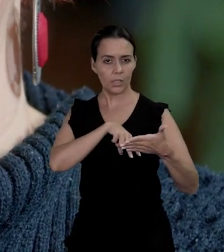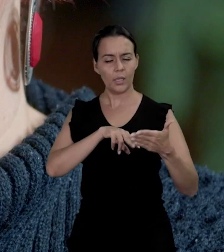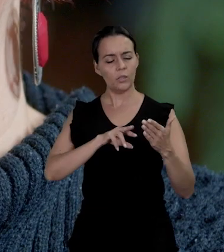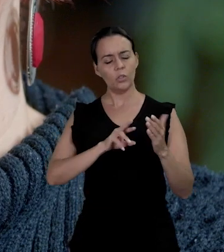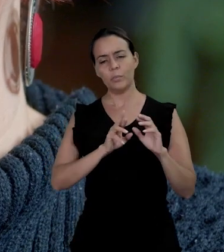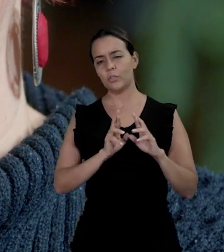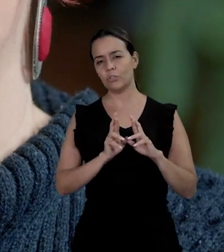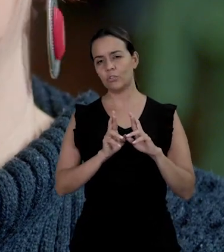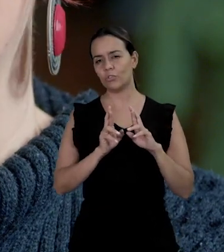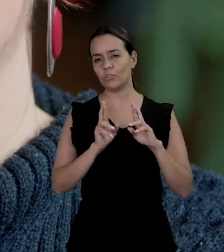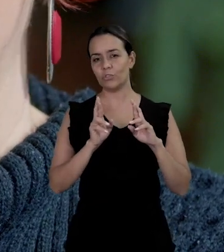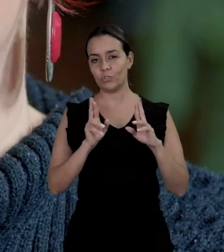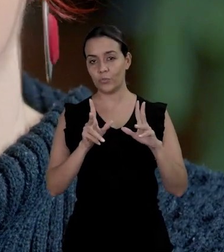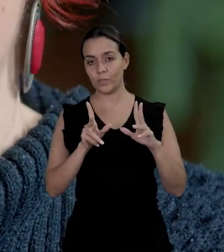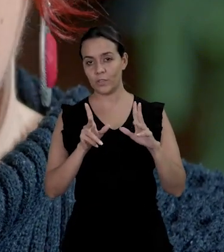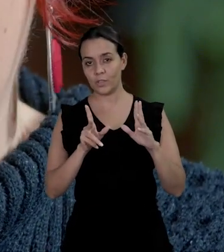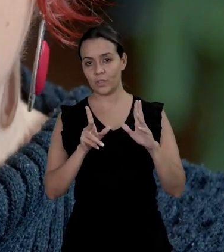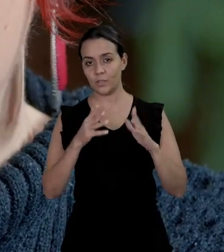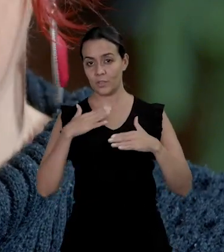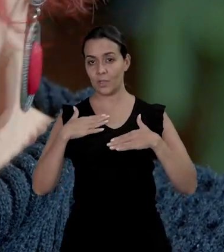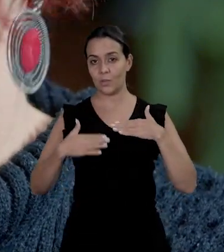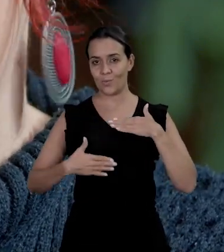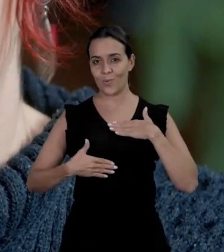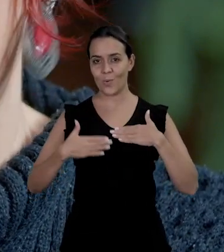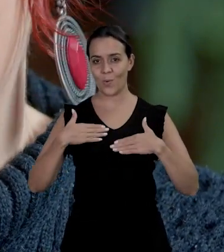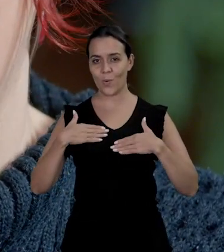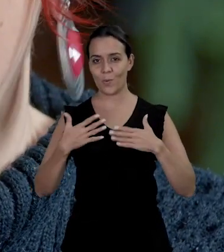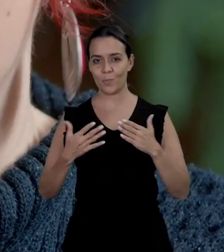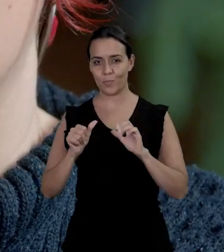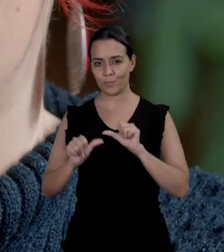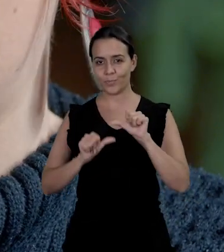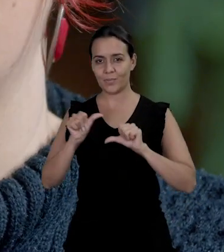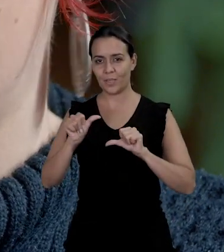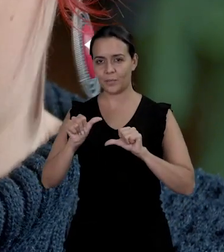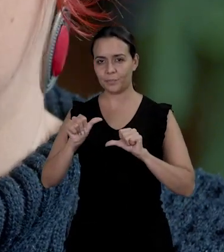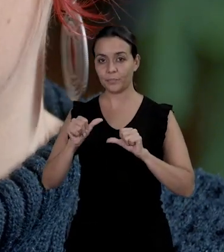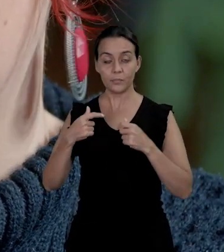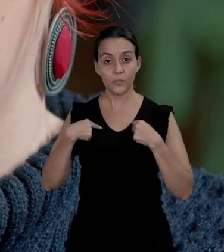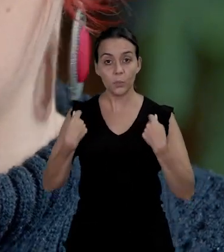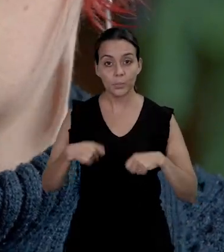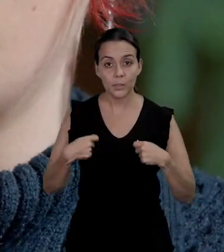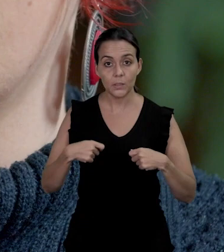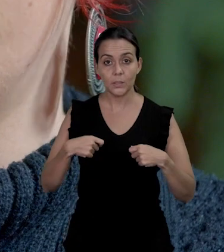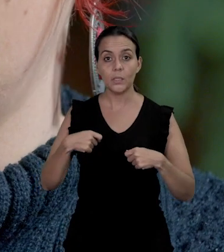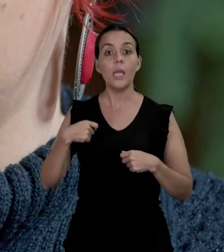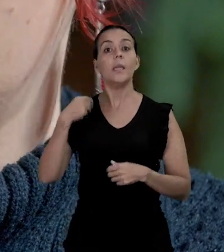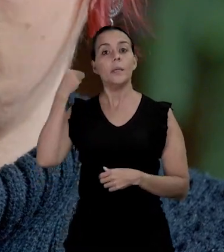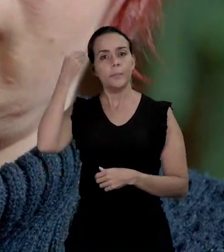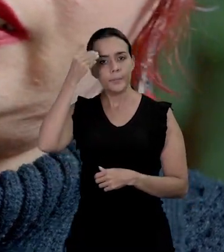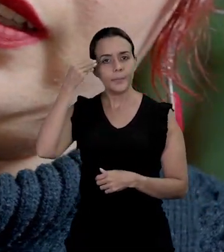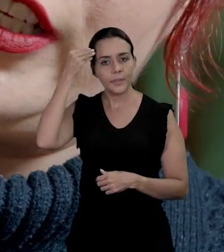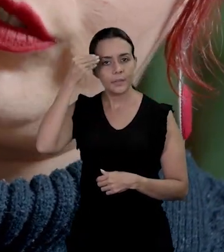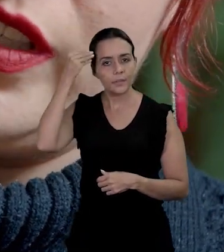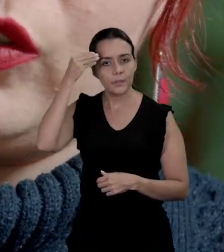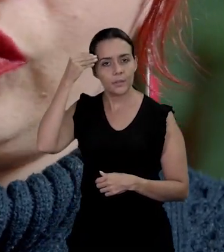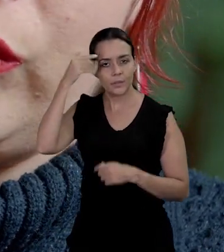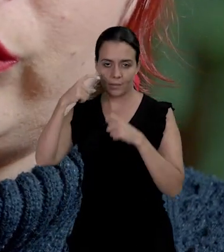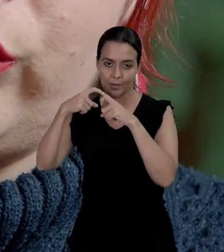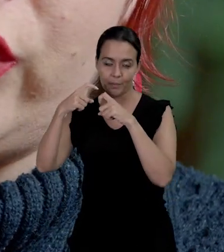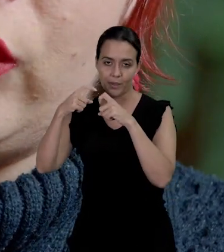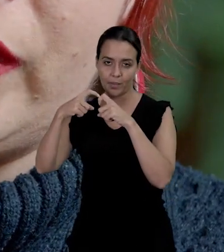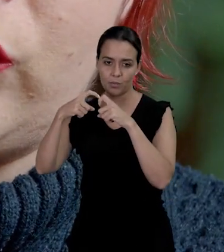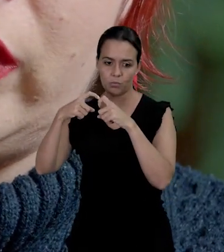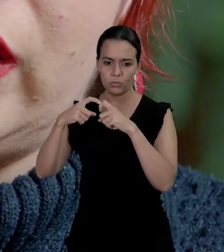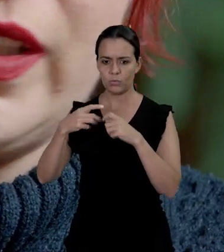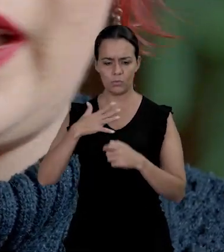disforia porque a gente vai passar no psiquiatra, né? E eu fiquei muito assustada porque eu preciso passar no psiquiatra com o meu filho que se identifica como